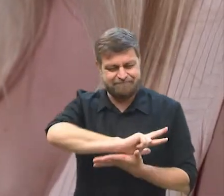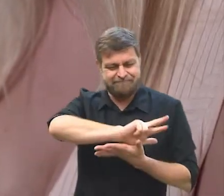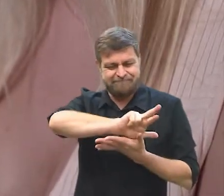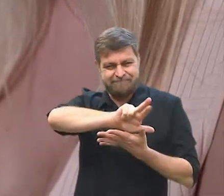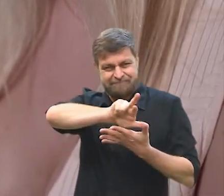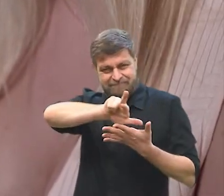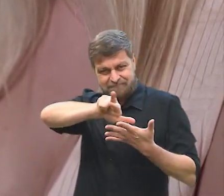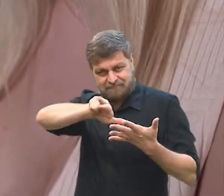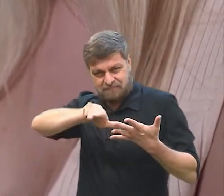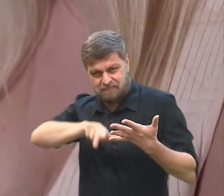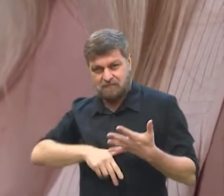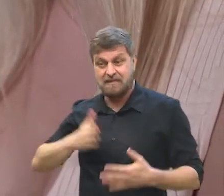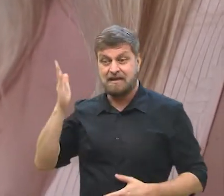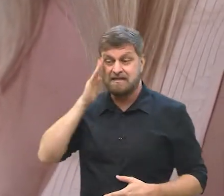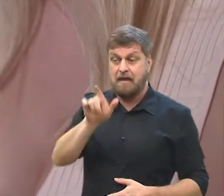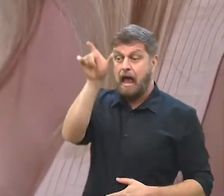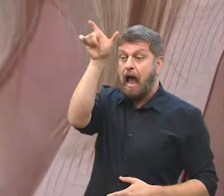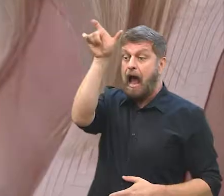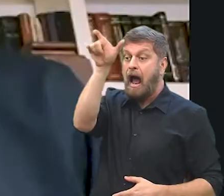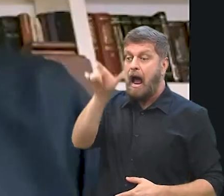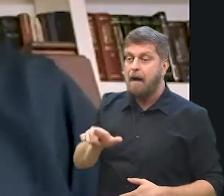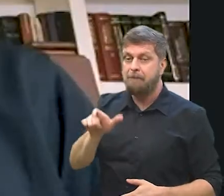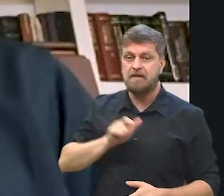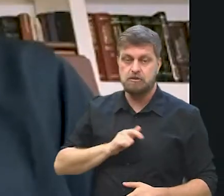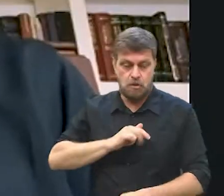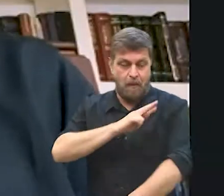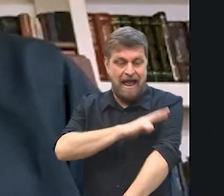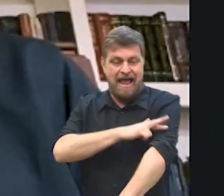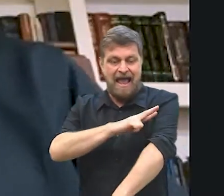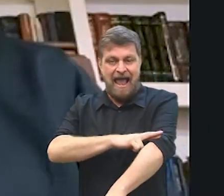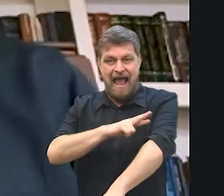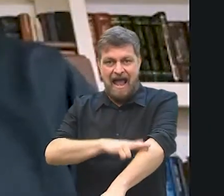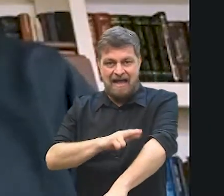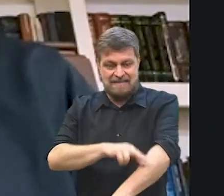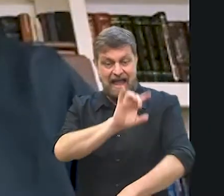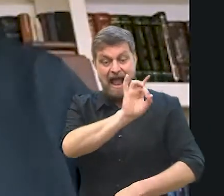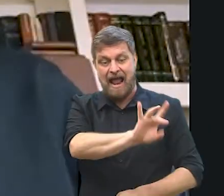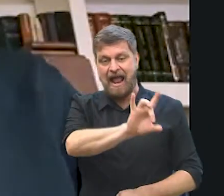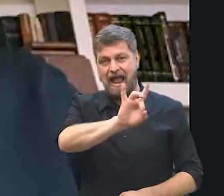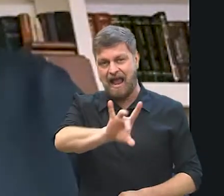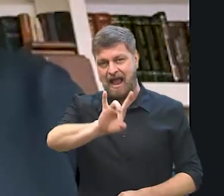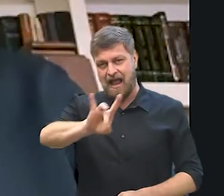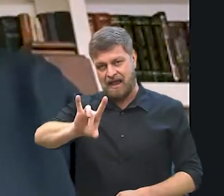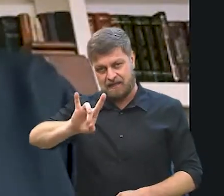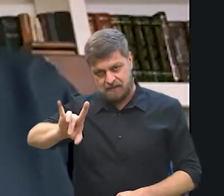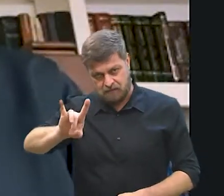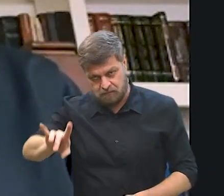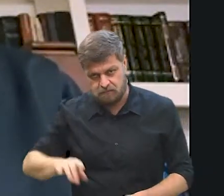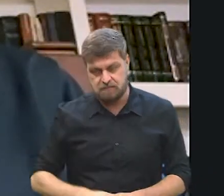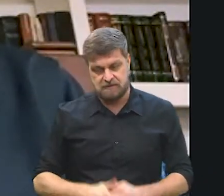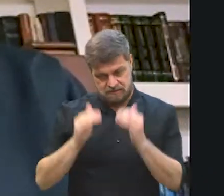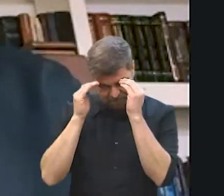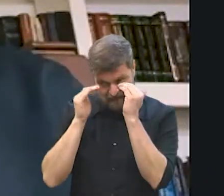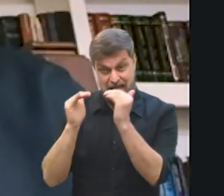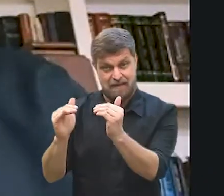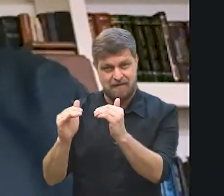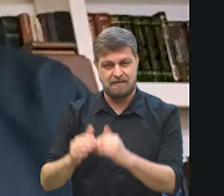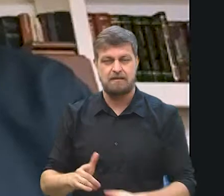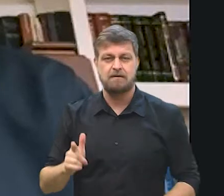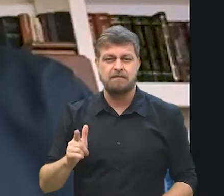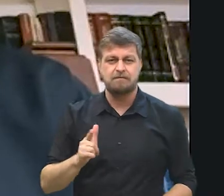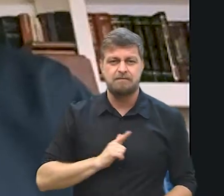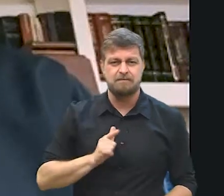levar em consideração o biotipo de cada raça, que tem que ser respeitado. Eu vejo hoje que o maior problema